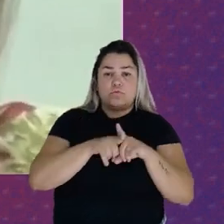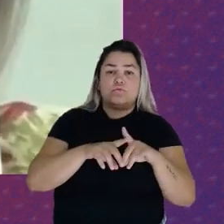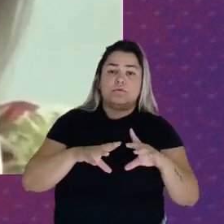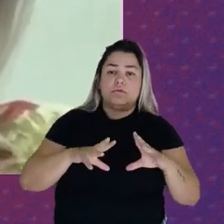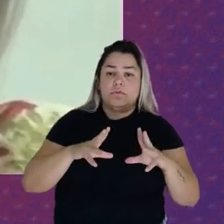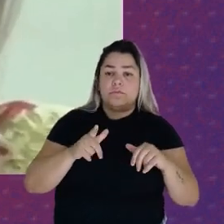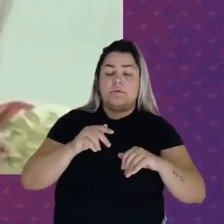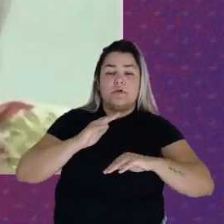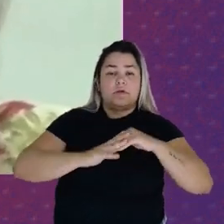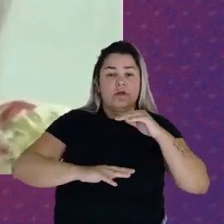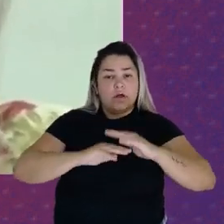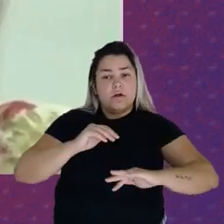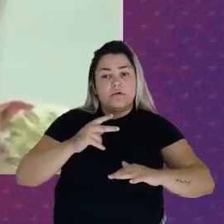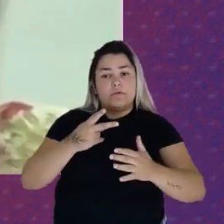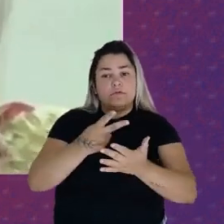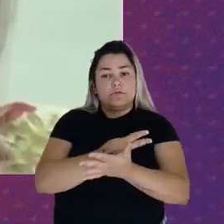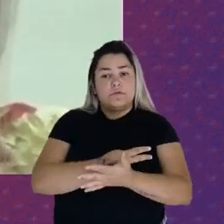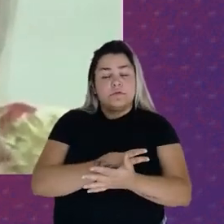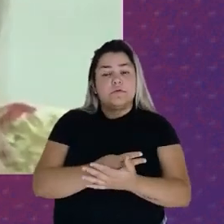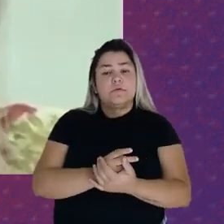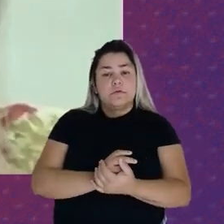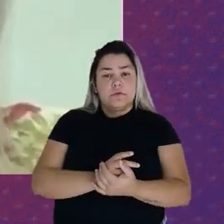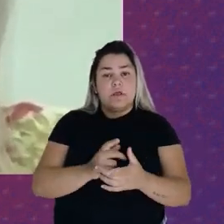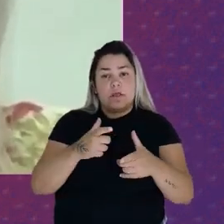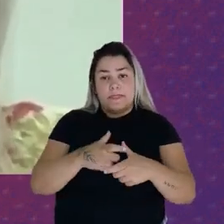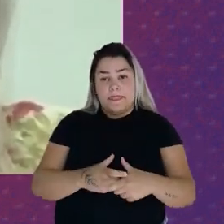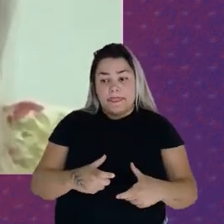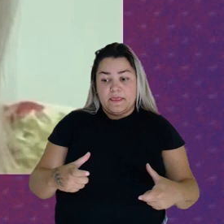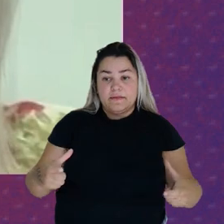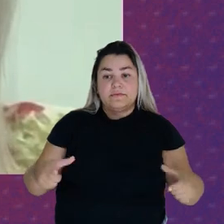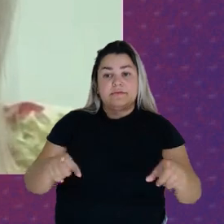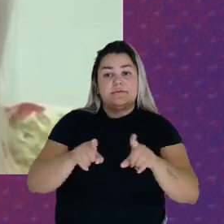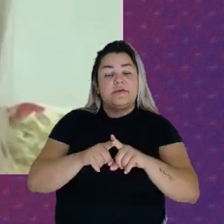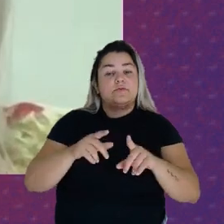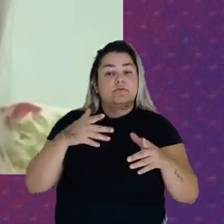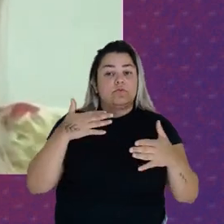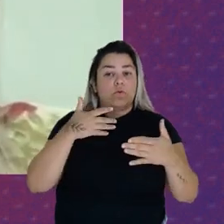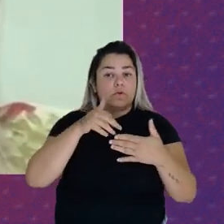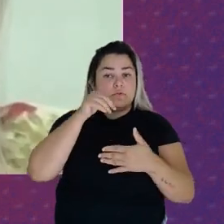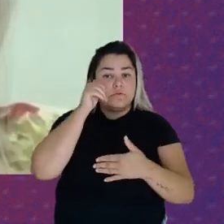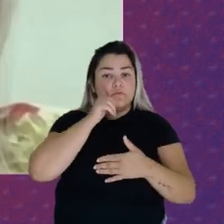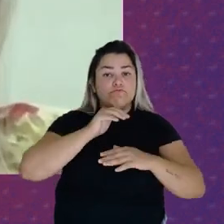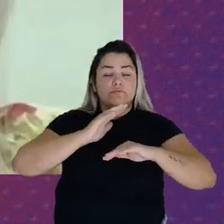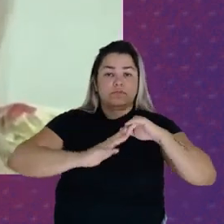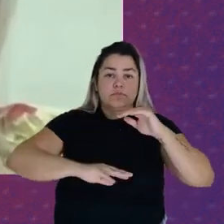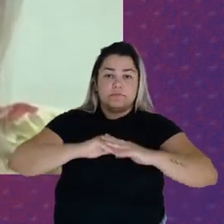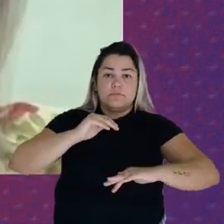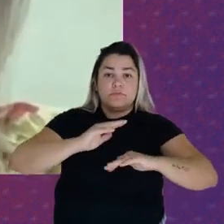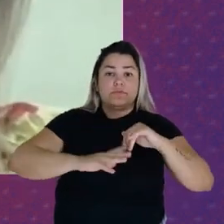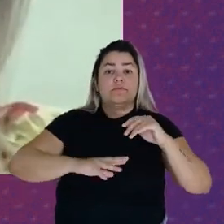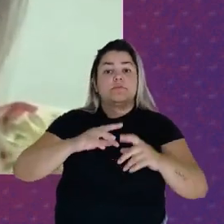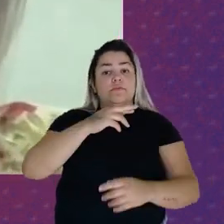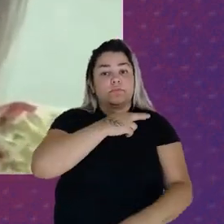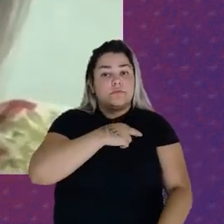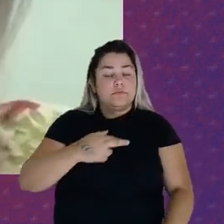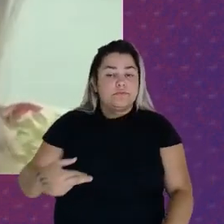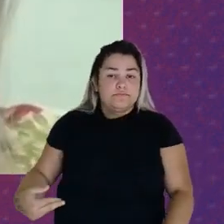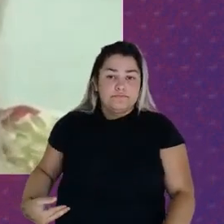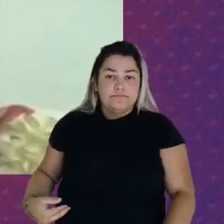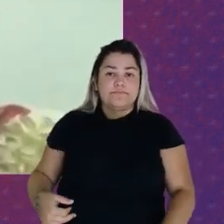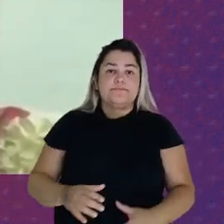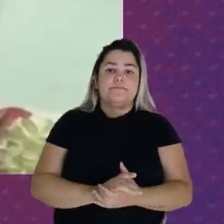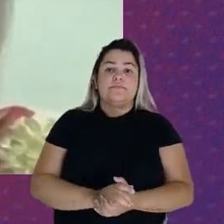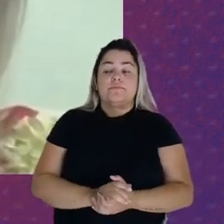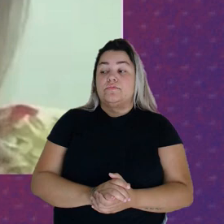casos isolados ou exceções. Ela é ampla e atinge mulheres de várias classes, religiões e culturas, de